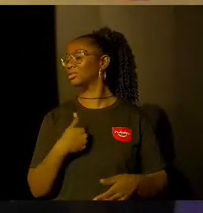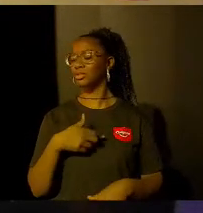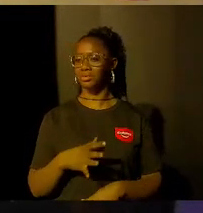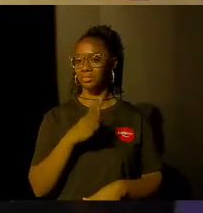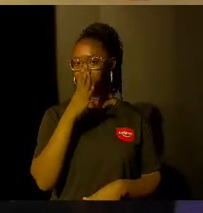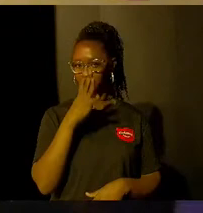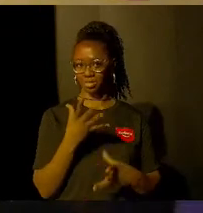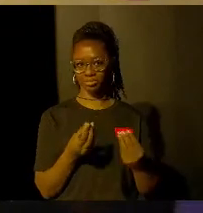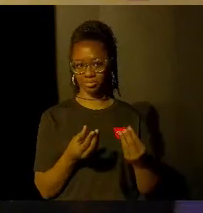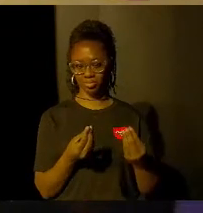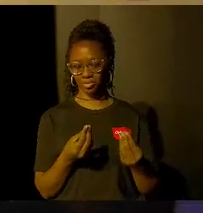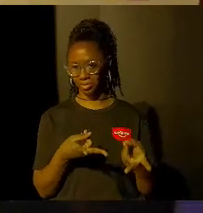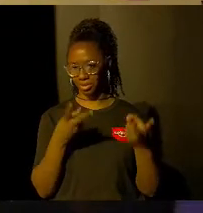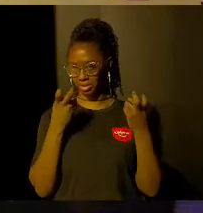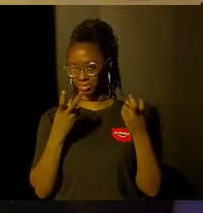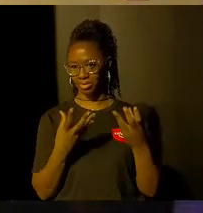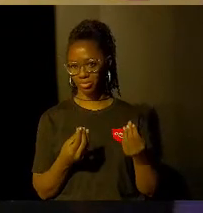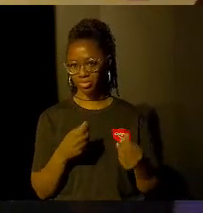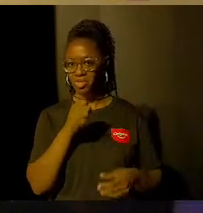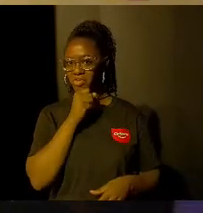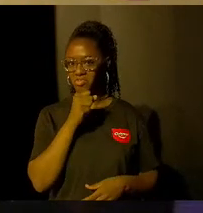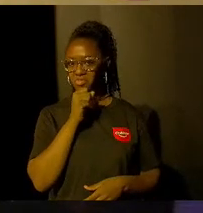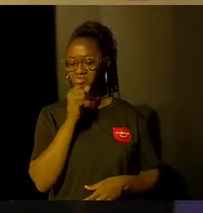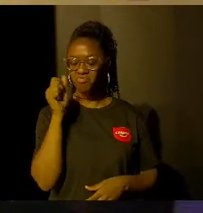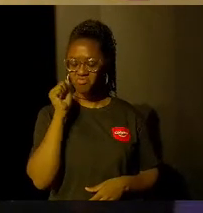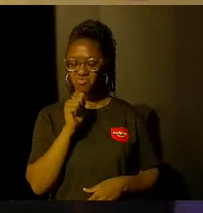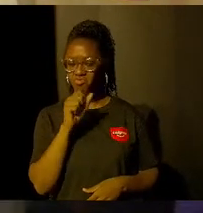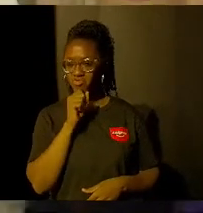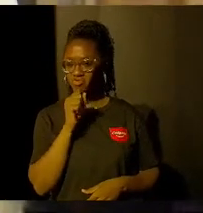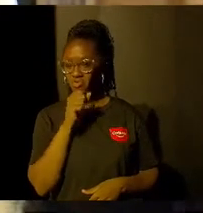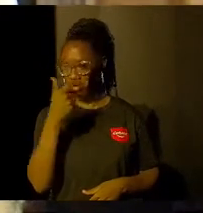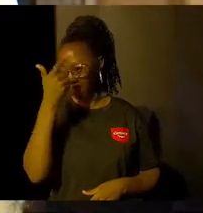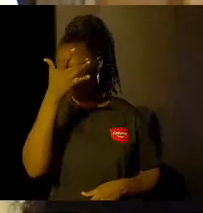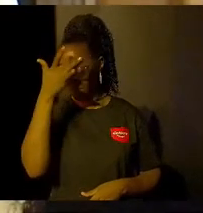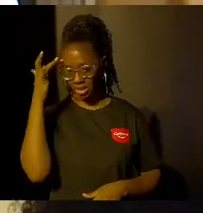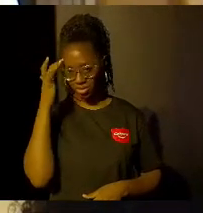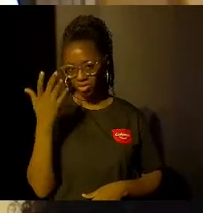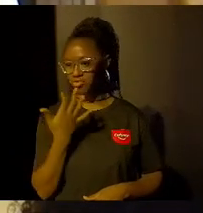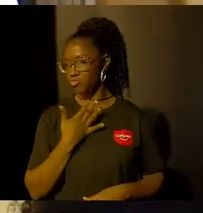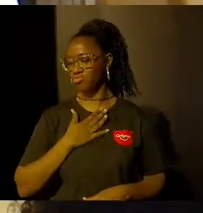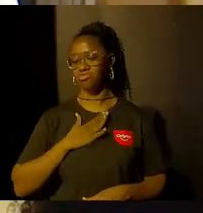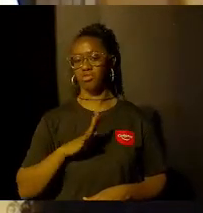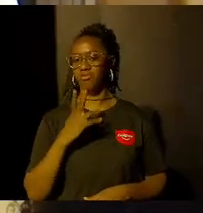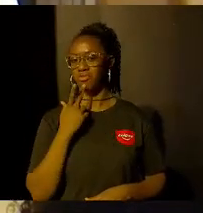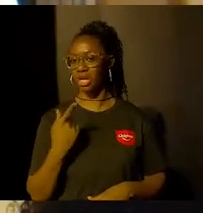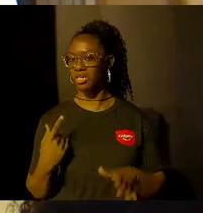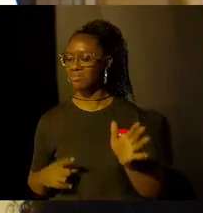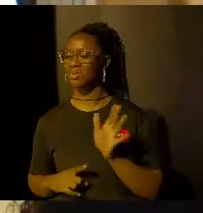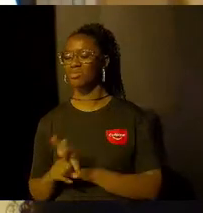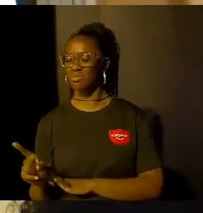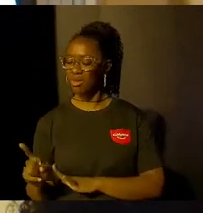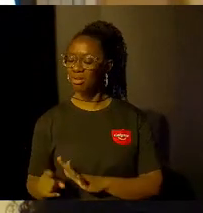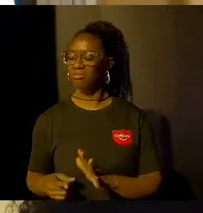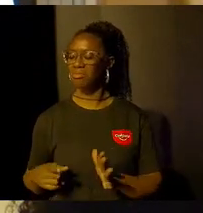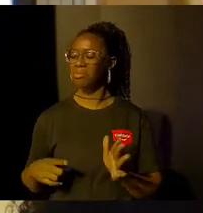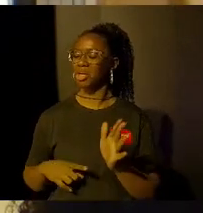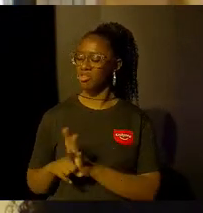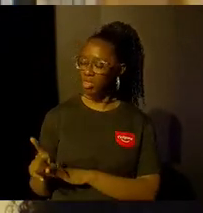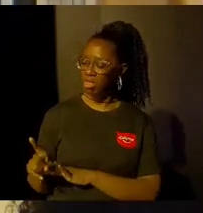a minha avó ela era uma pessoa que ela não gostava de falar a gente ficava perguntando sabe